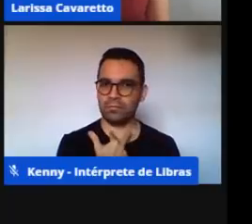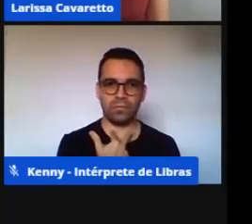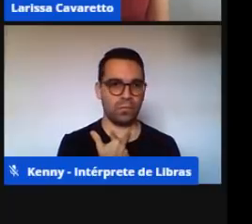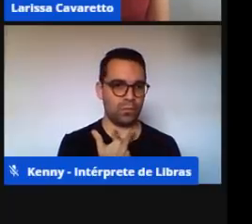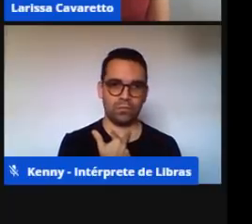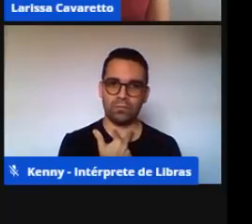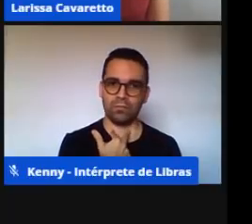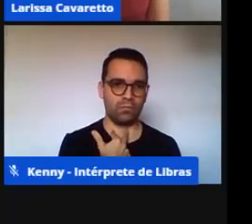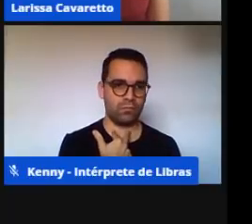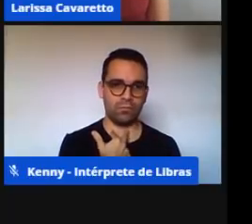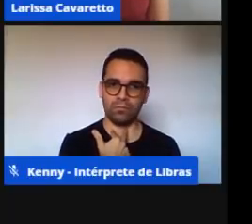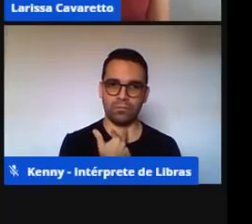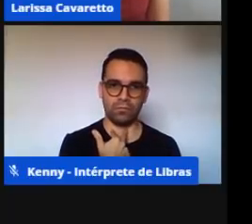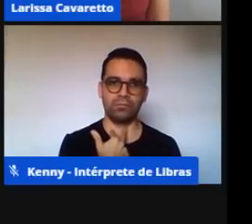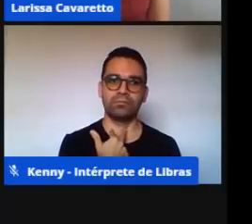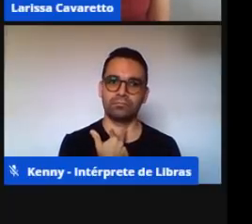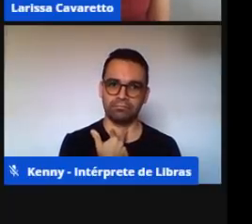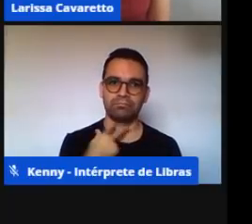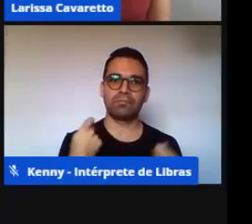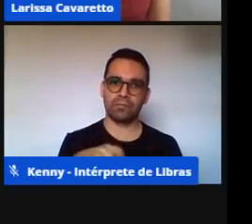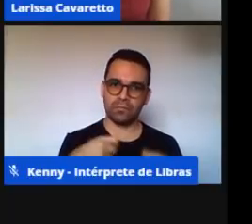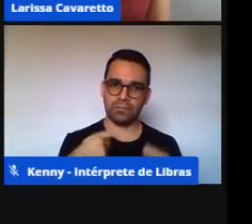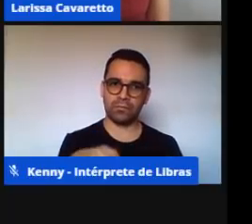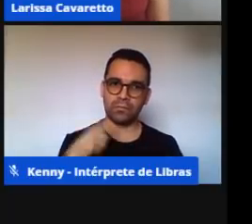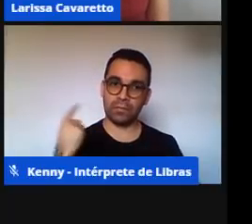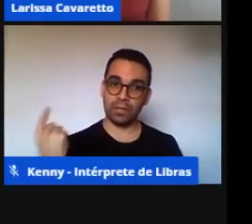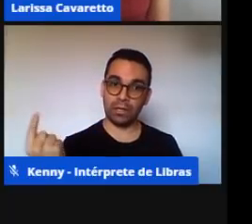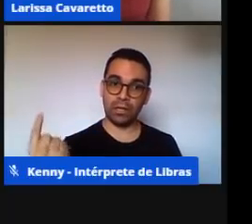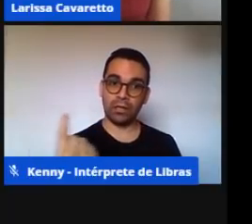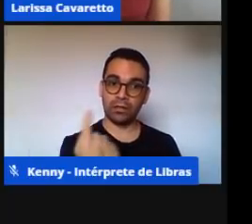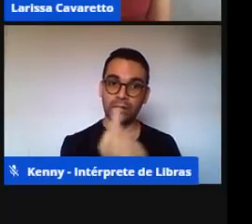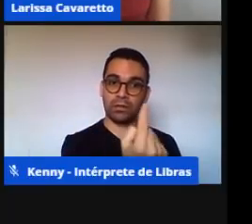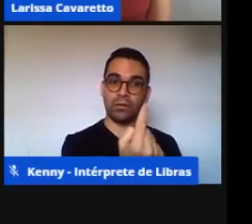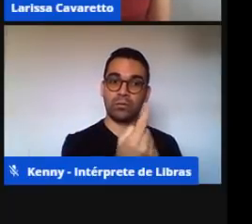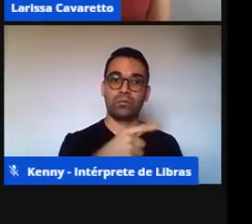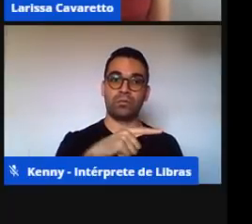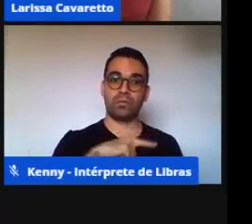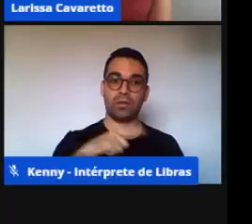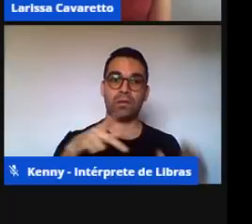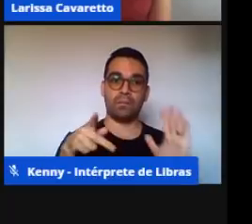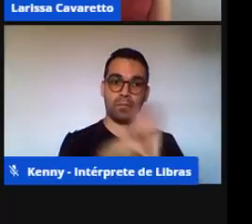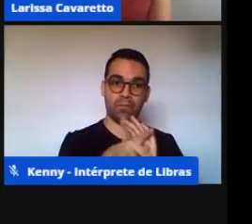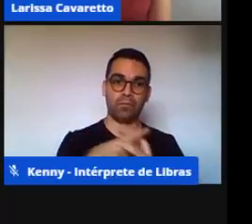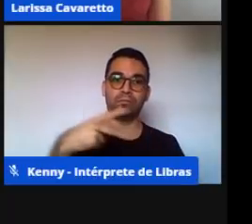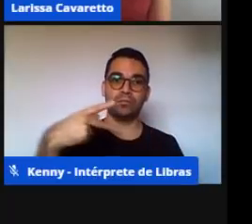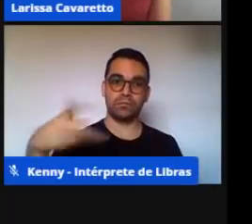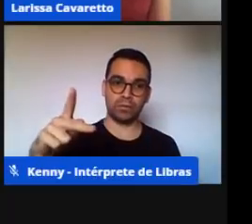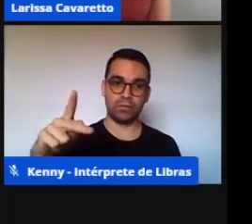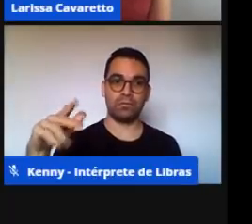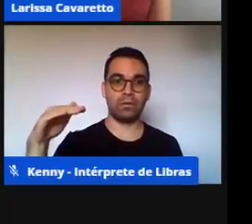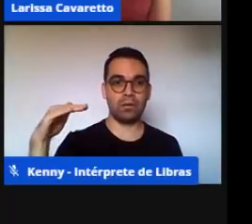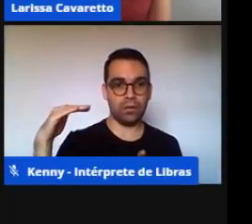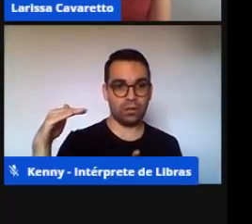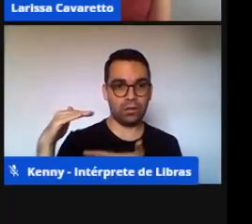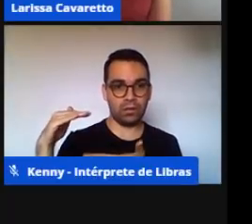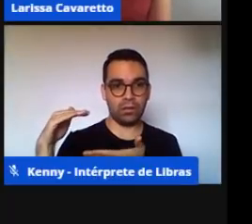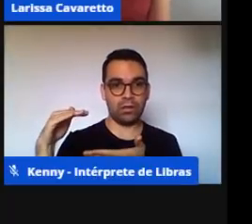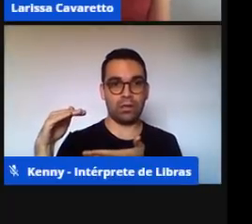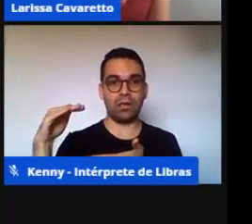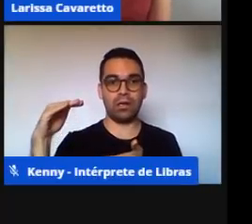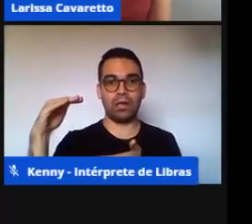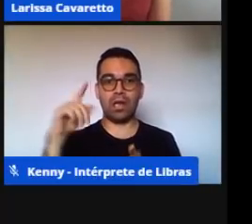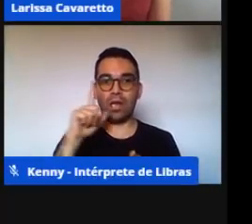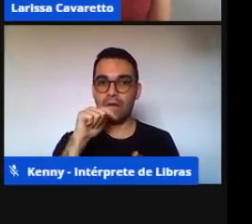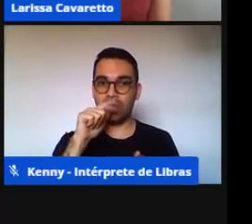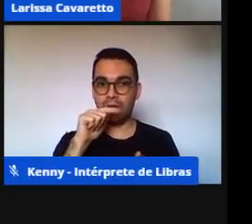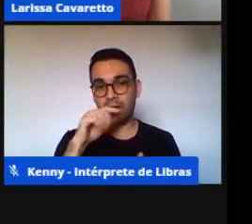da COVID, ela gera um problema, né? Porque não é só a COVID que é transmitida por contato com secreções, né? Ali que fica